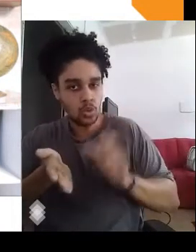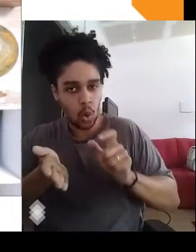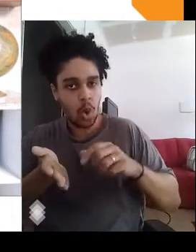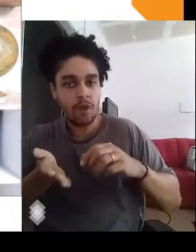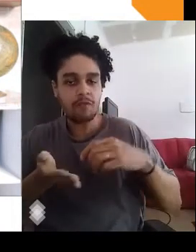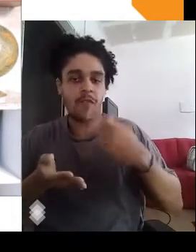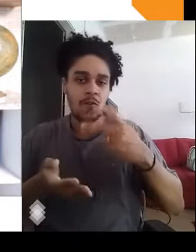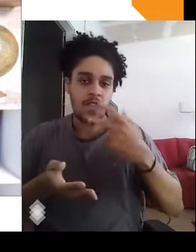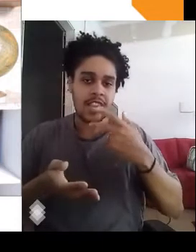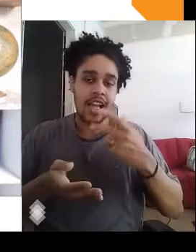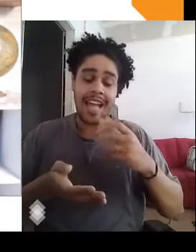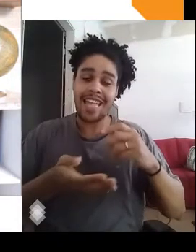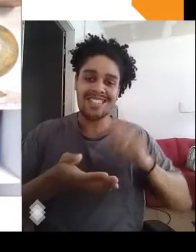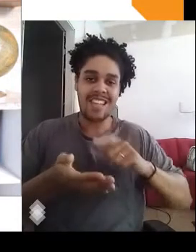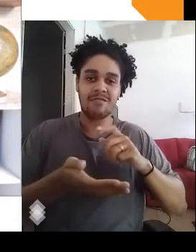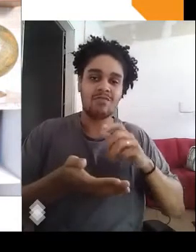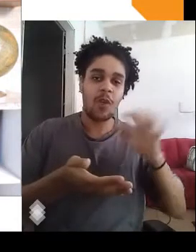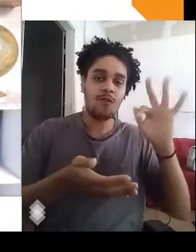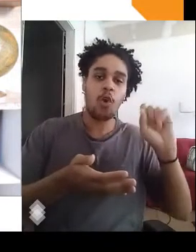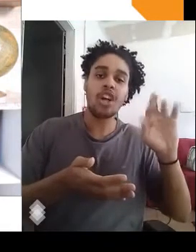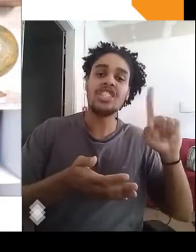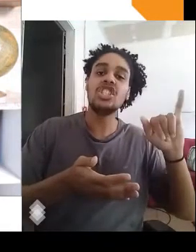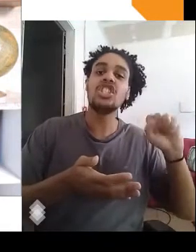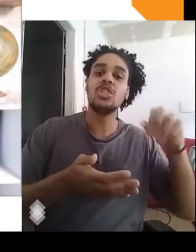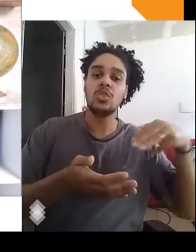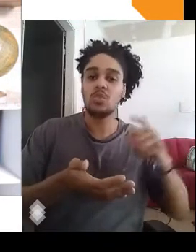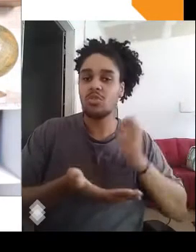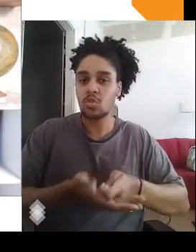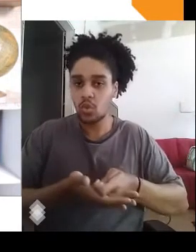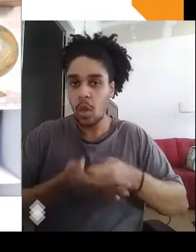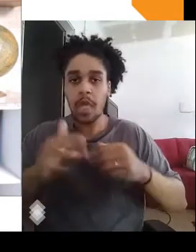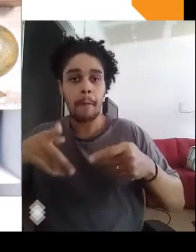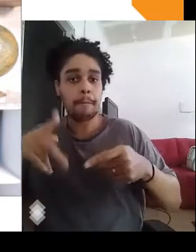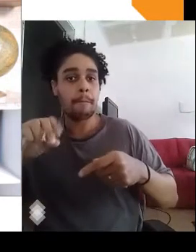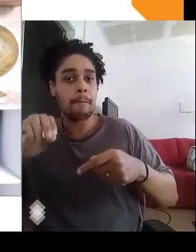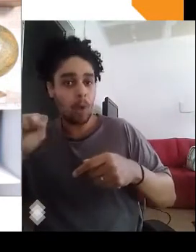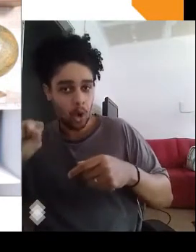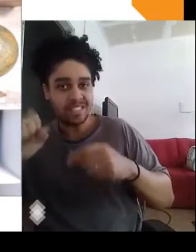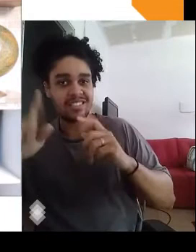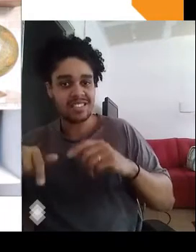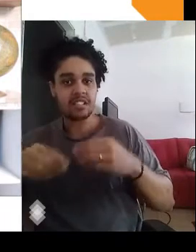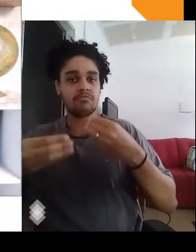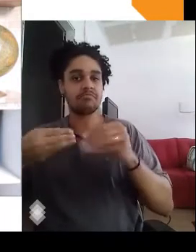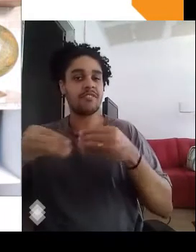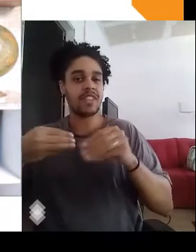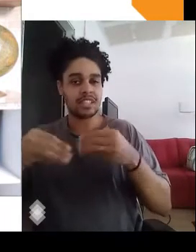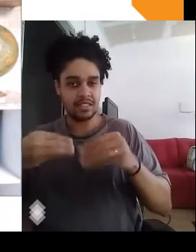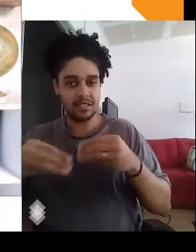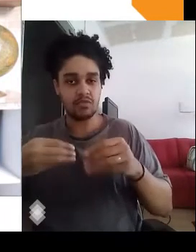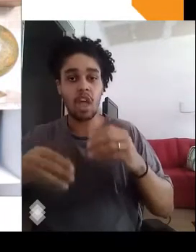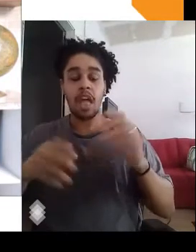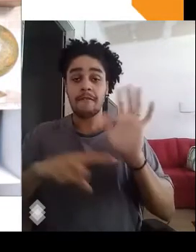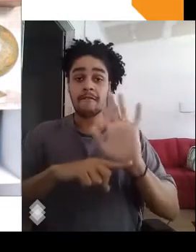pela rigidez e o pós-fordismo se caracteriza pela flexibilidade. E como num vídeo que vamos ver